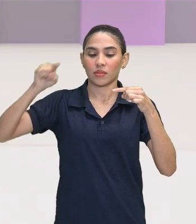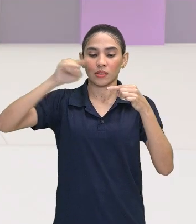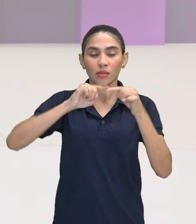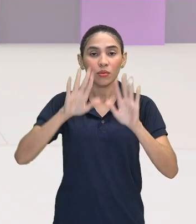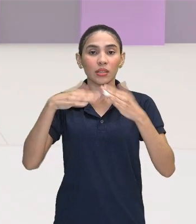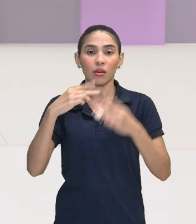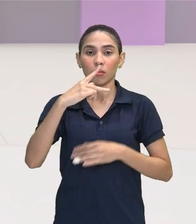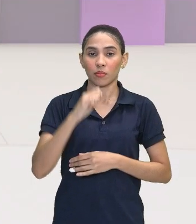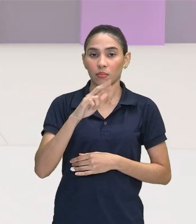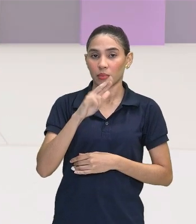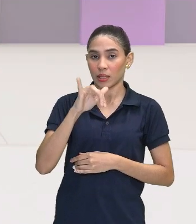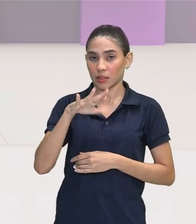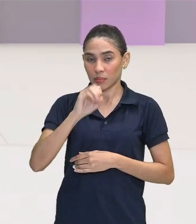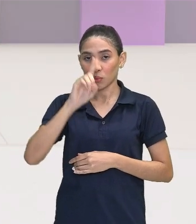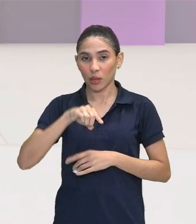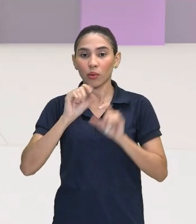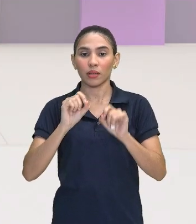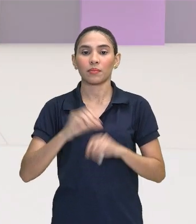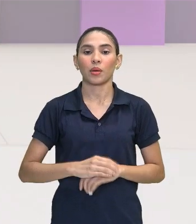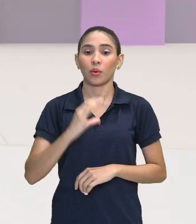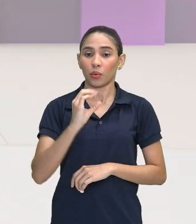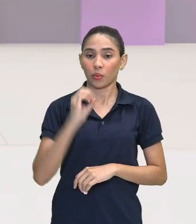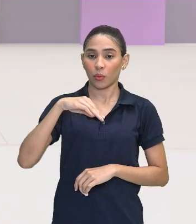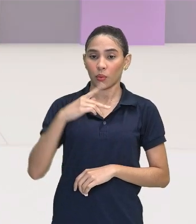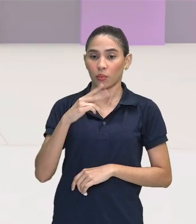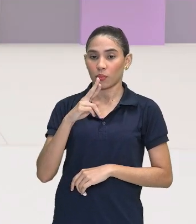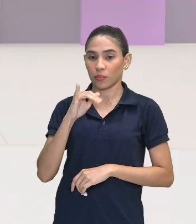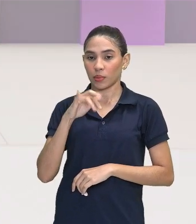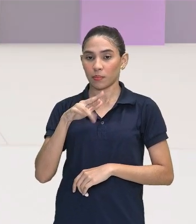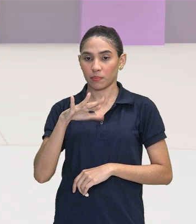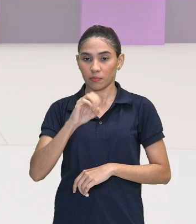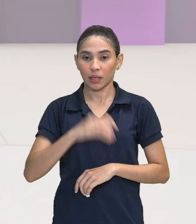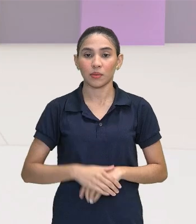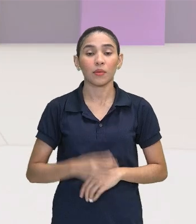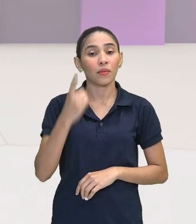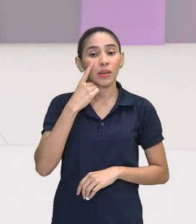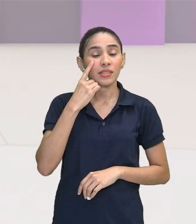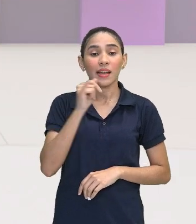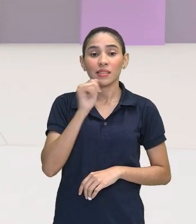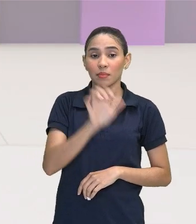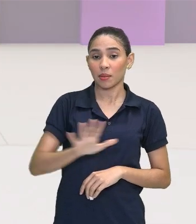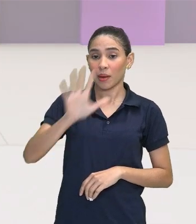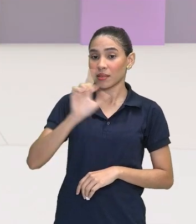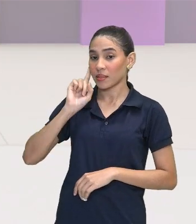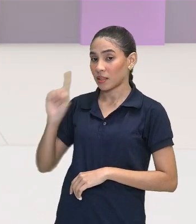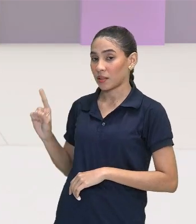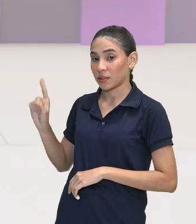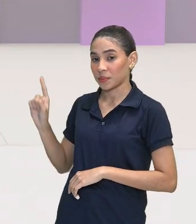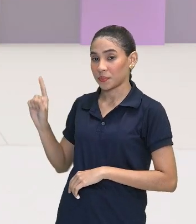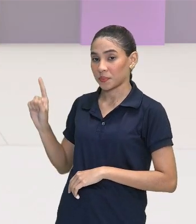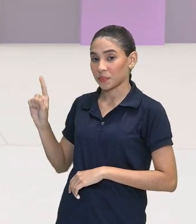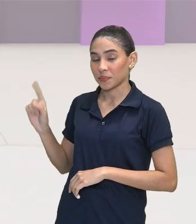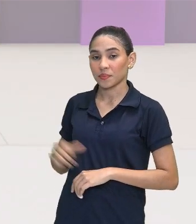perímetro vai ser chamado de comprimento, certo? Seguindo em frente, então, verifique que nós temos aqui algumas formas geométricas, tá?